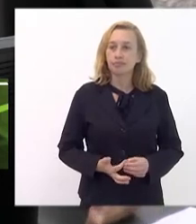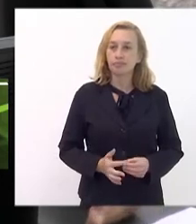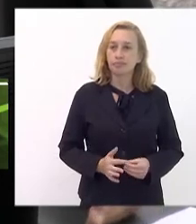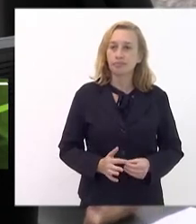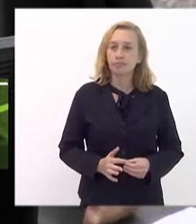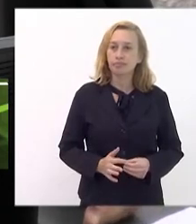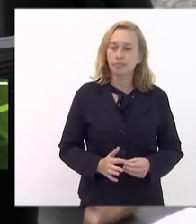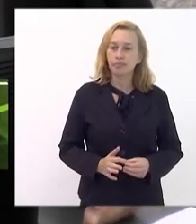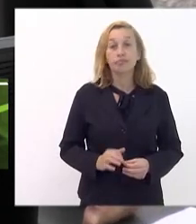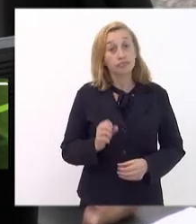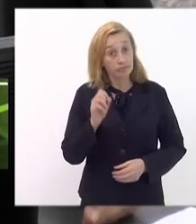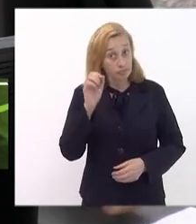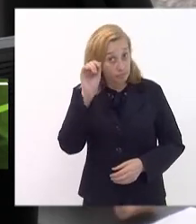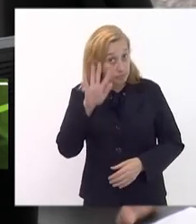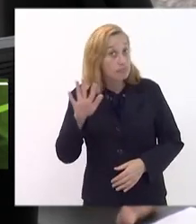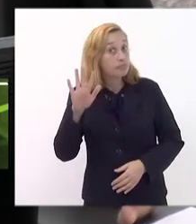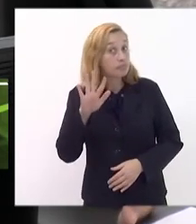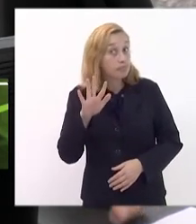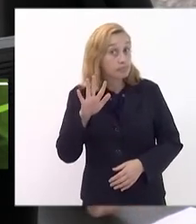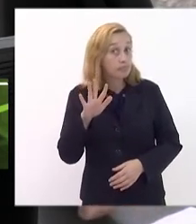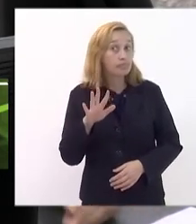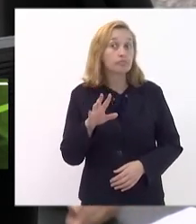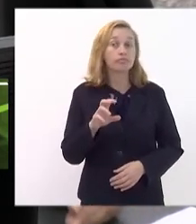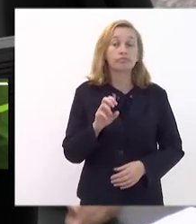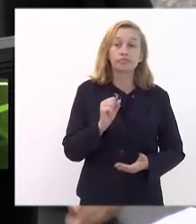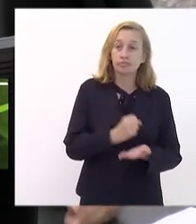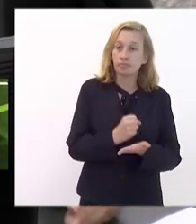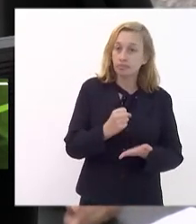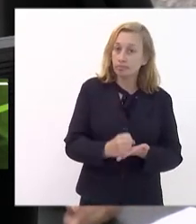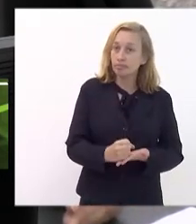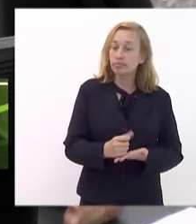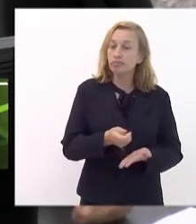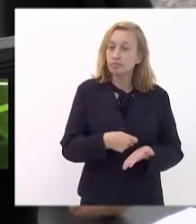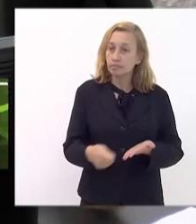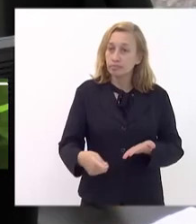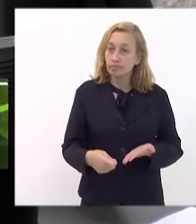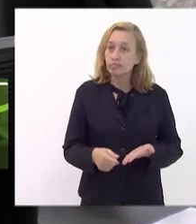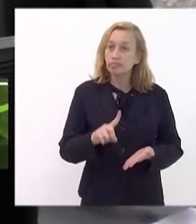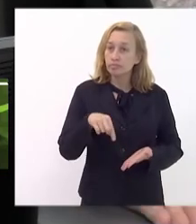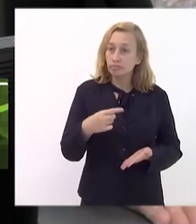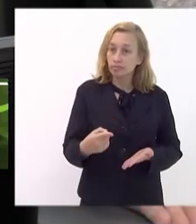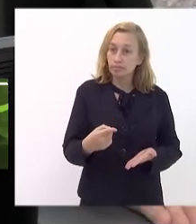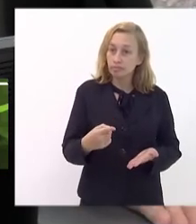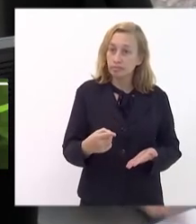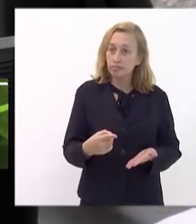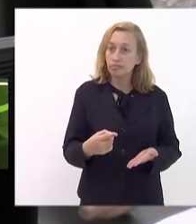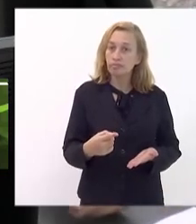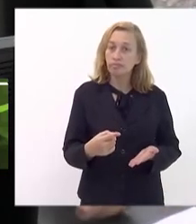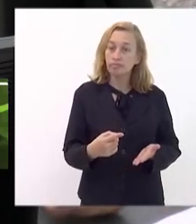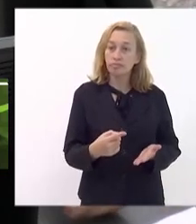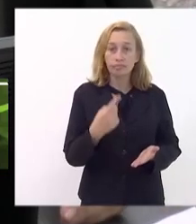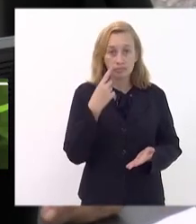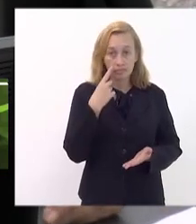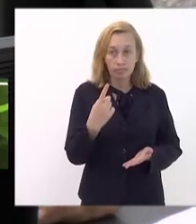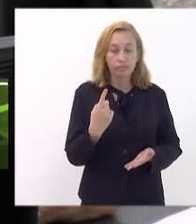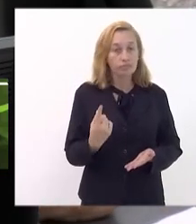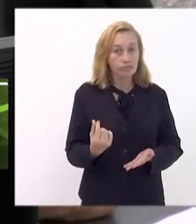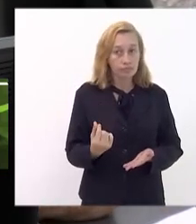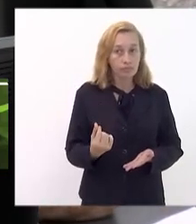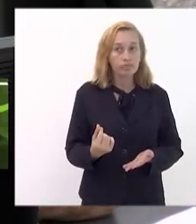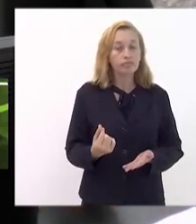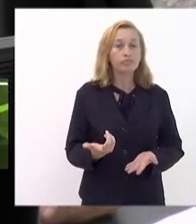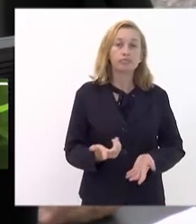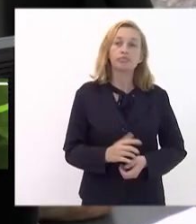O cidadão, em geral, né? Ele só assina o contrato mediante a nota de empenho, né? Então, você pode dar a